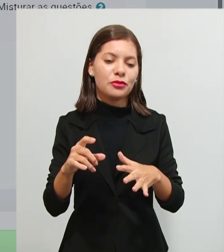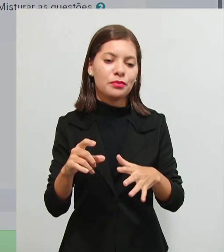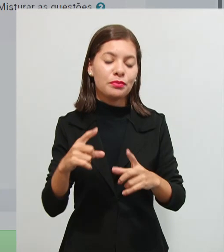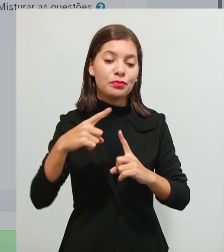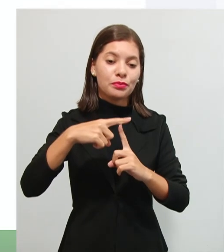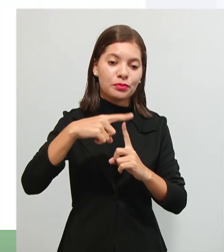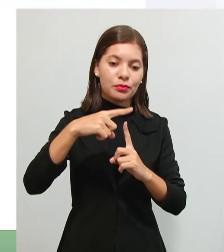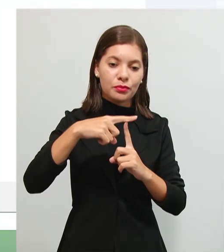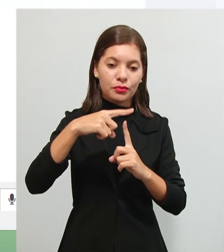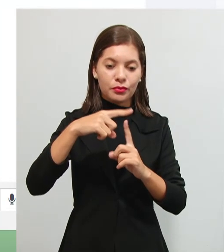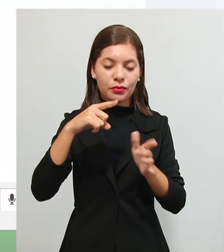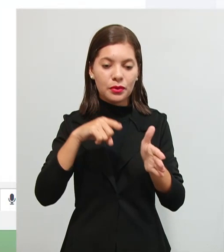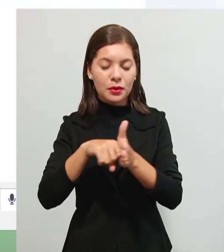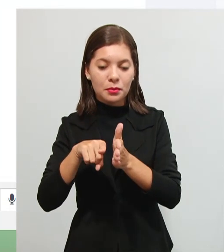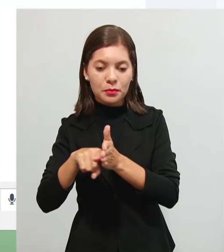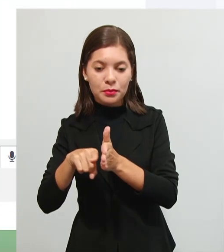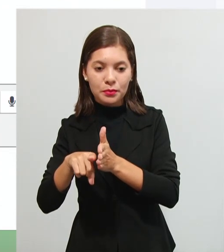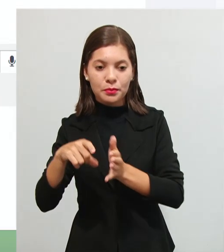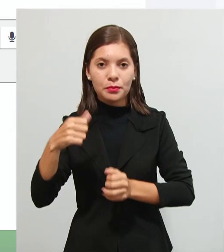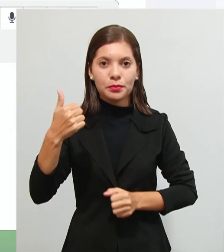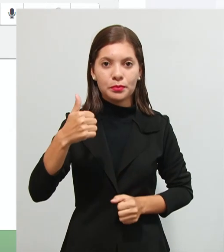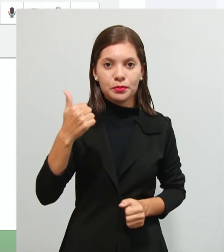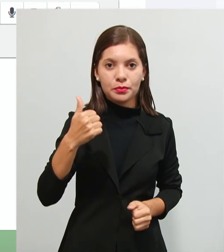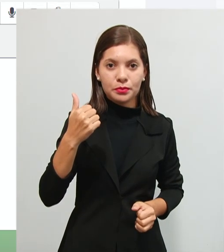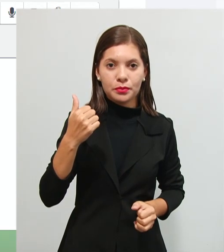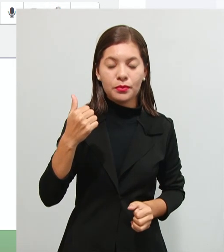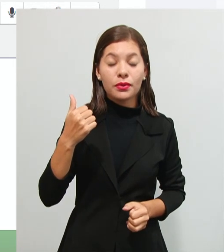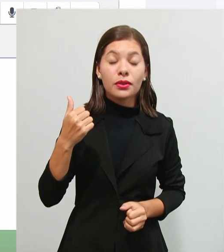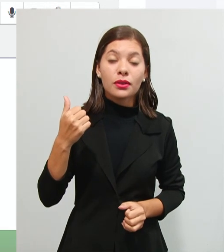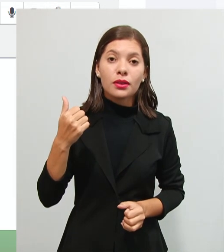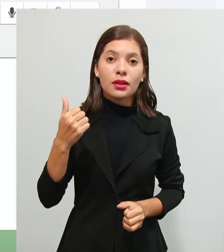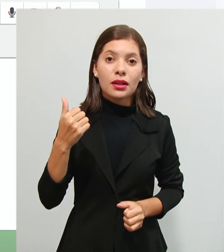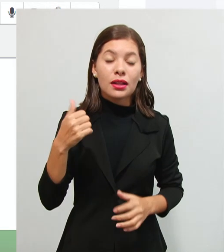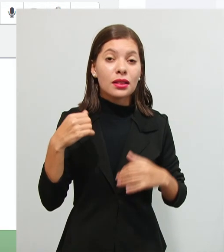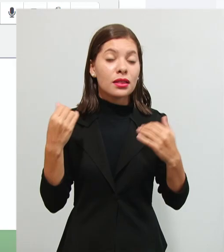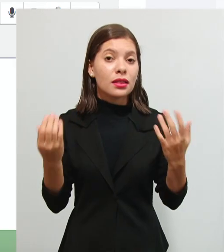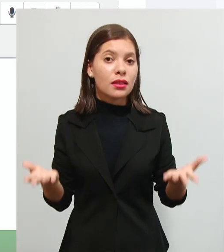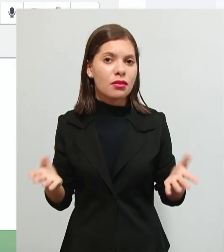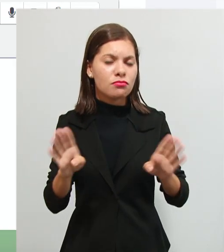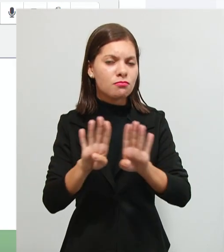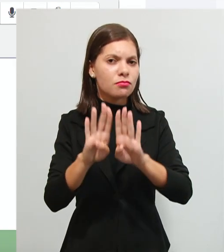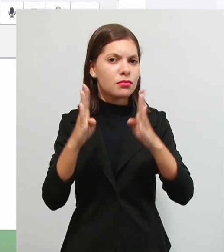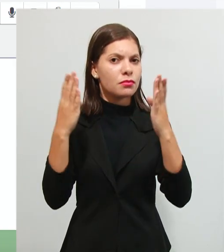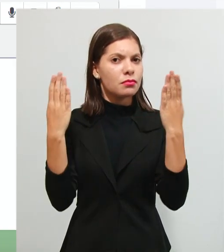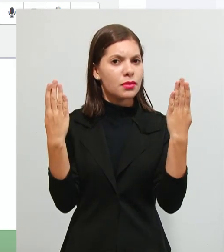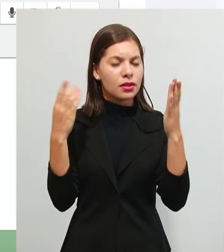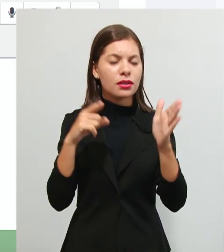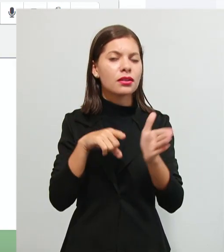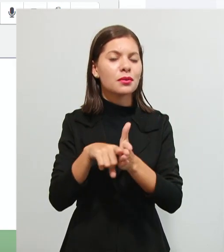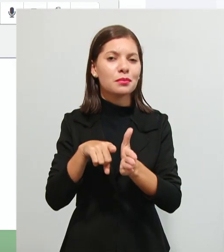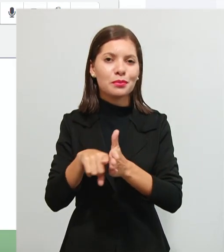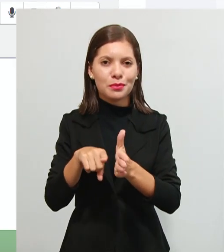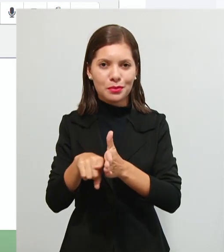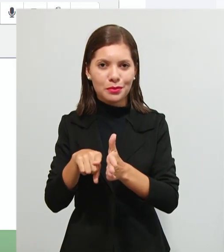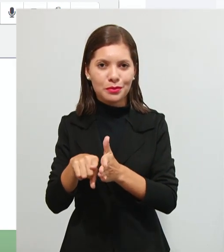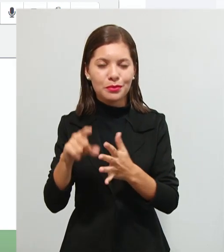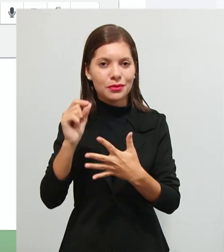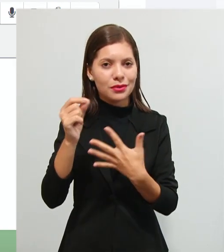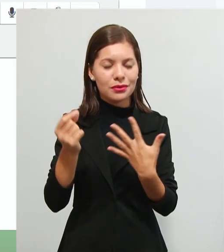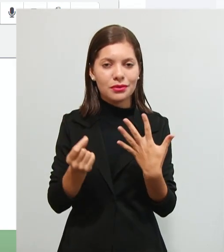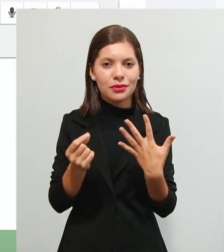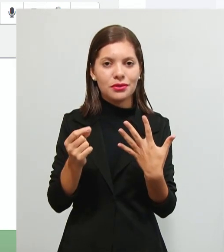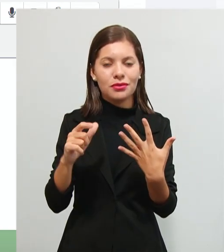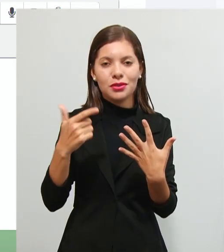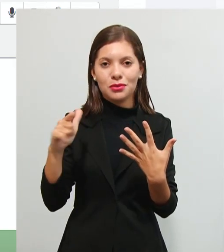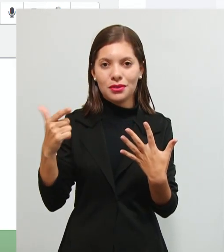questão. Então, como é uma questão aberta, vai ter pergunta, não vai ter alternativa. Então, você